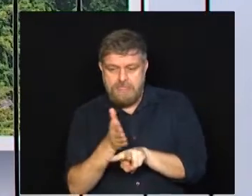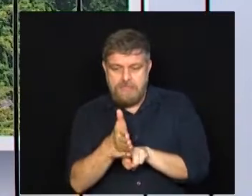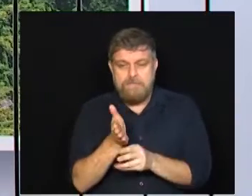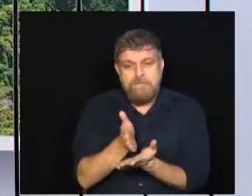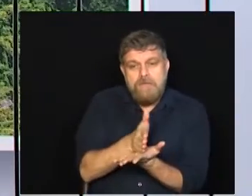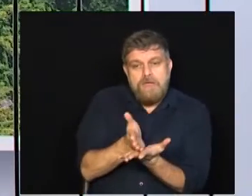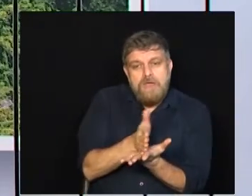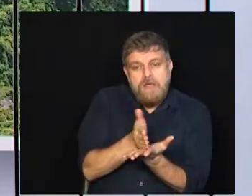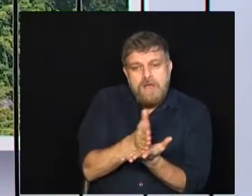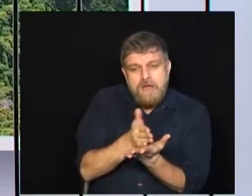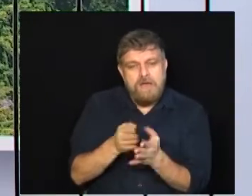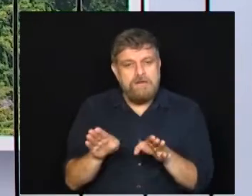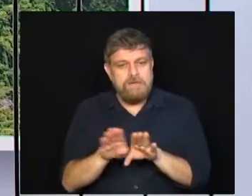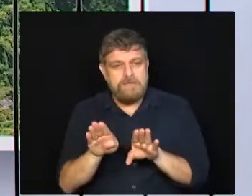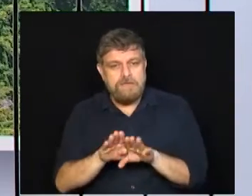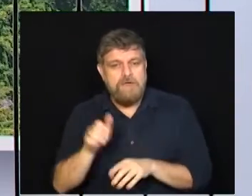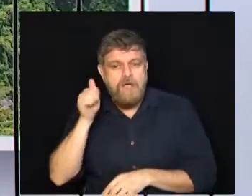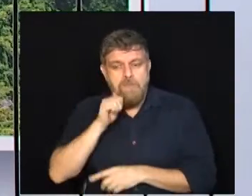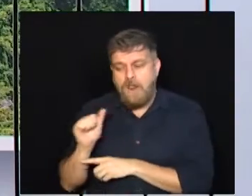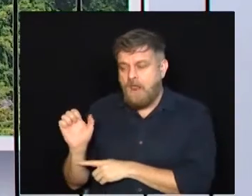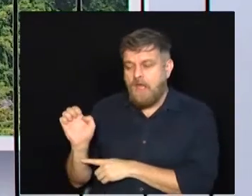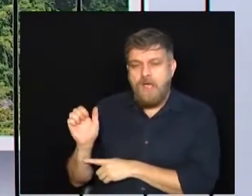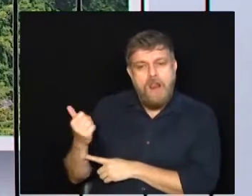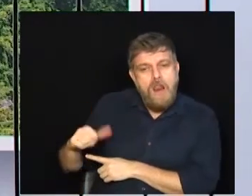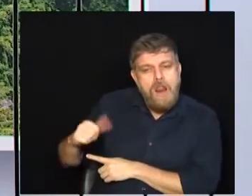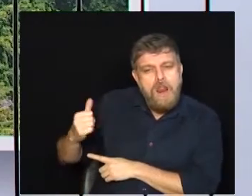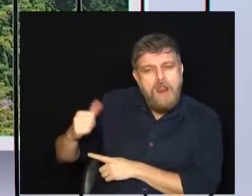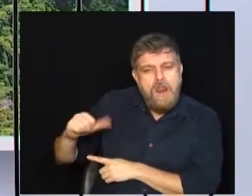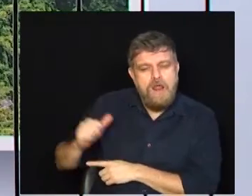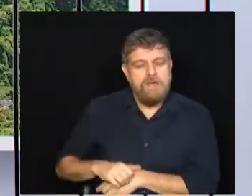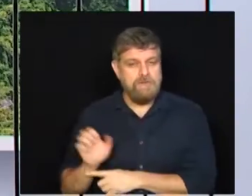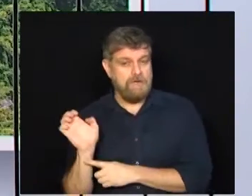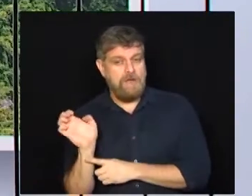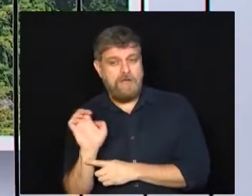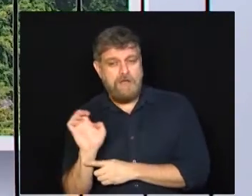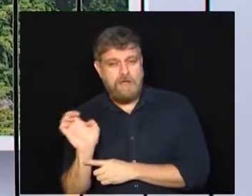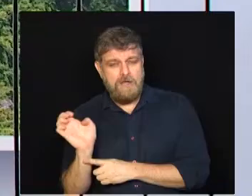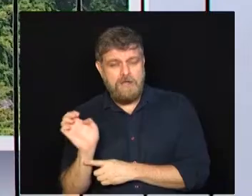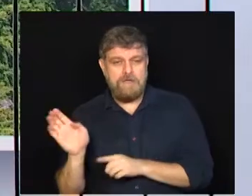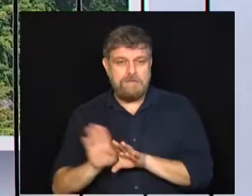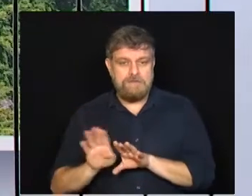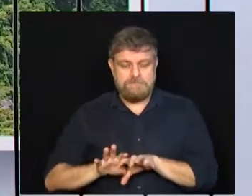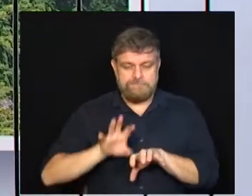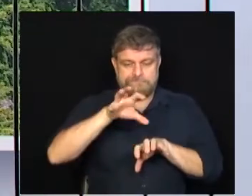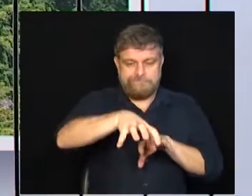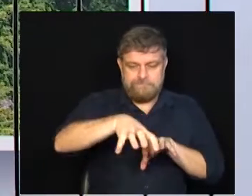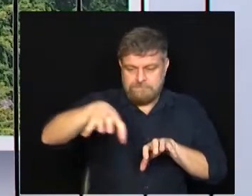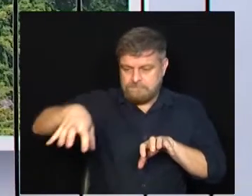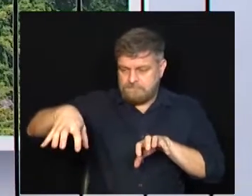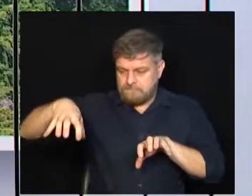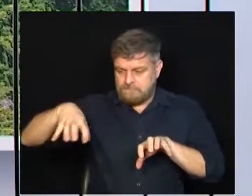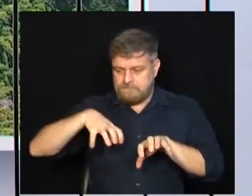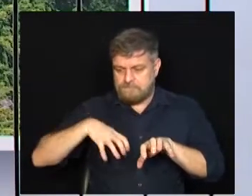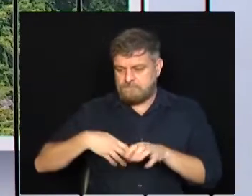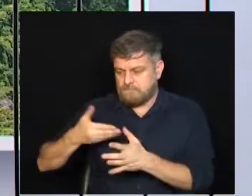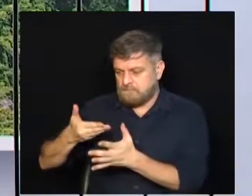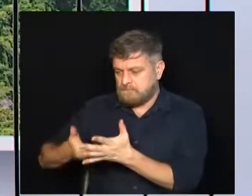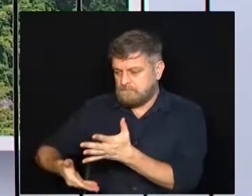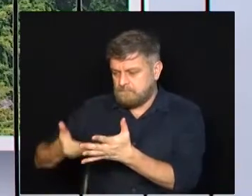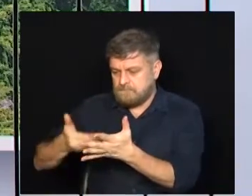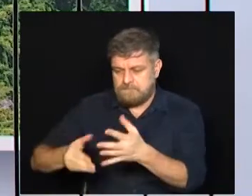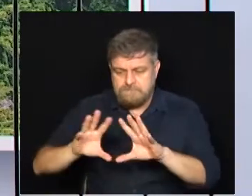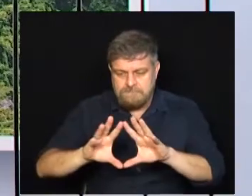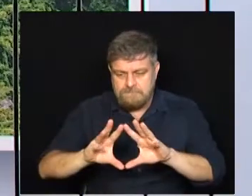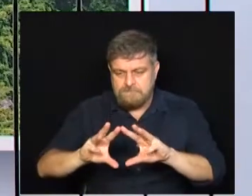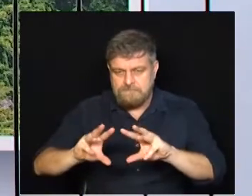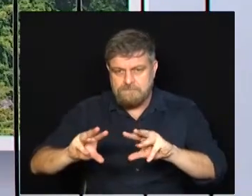a gente fala das mulheres lésbicas, dos gays, tudo isso é muito separado e isso vai se perdendo conforme a